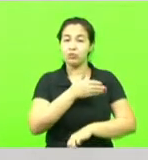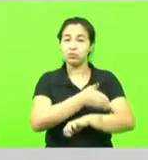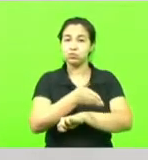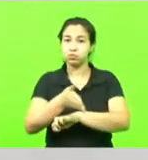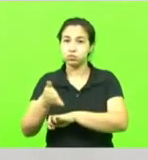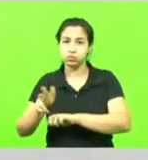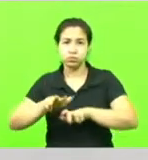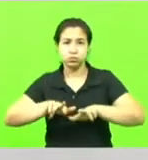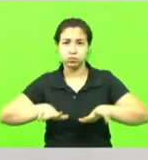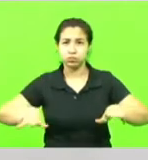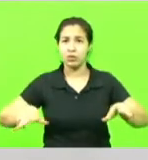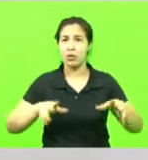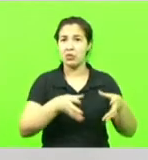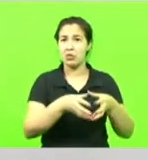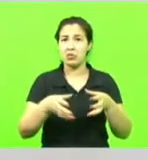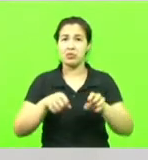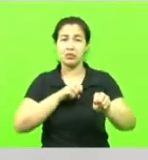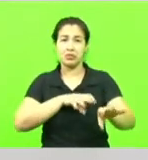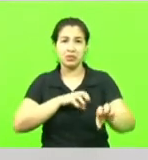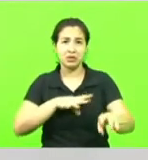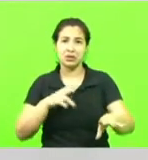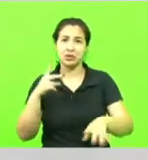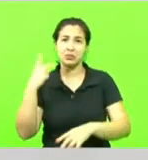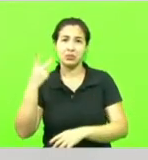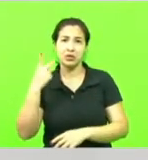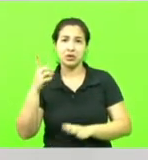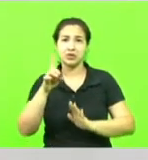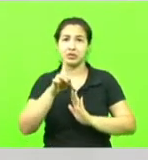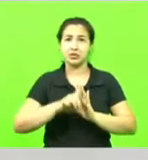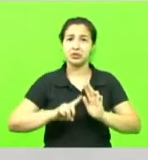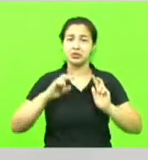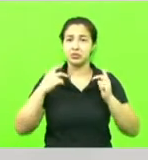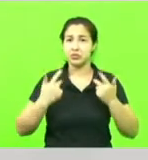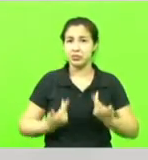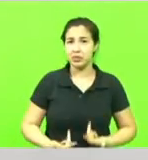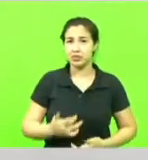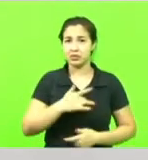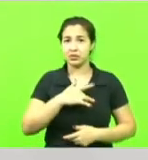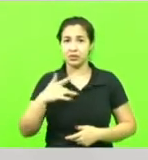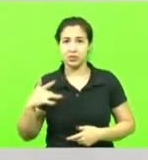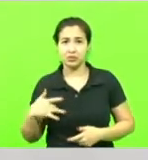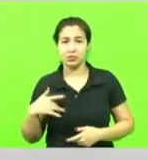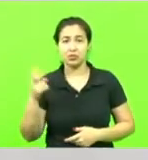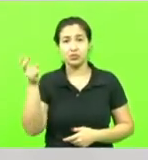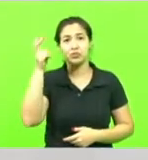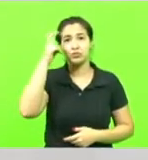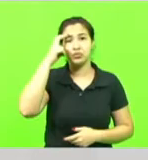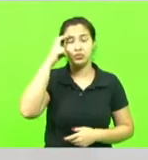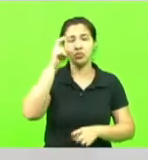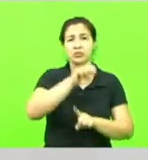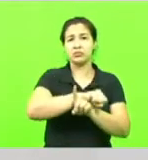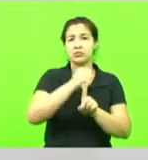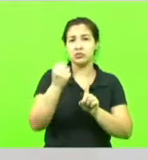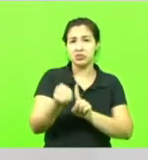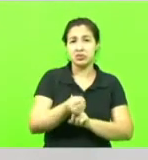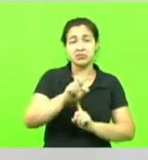diversos segmentos, tais como educação, política, direitos humanos, saúde, cultura, sociologia, entre outros. Está aqui, entre outros, nem